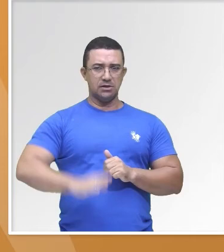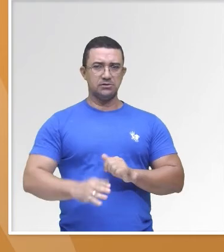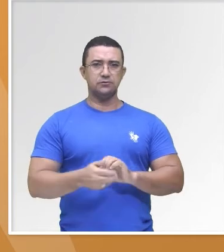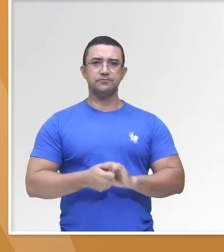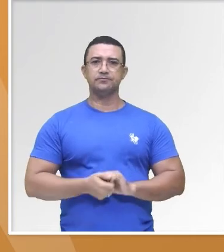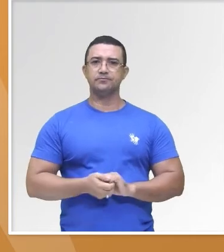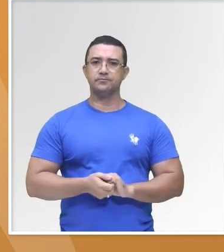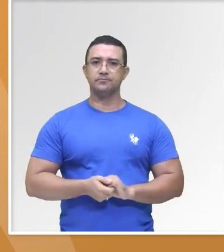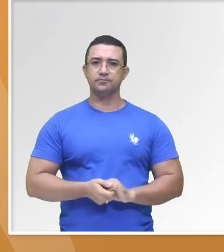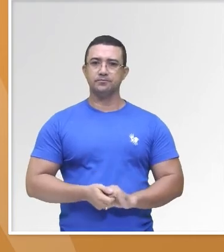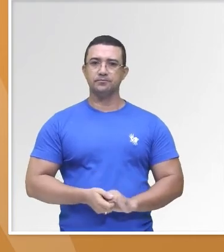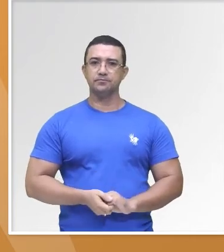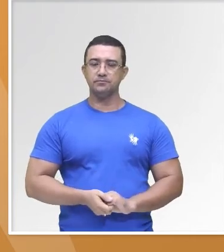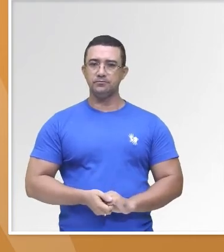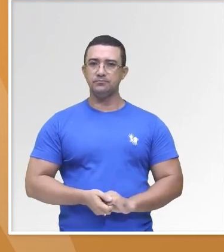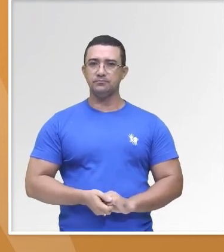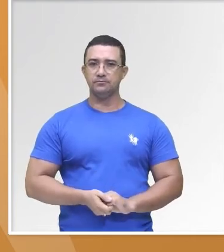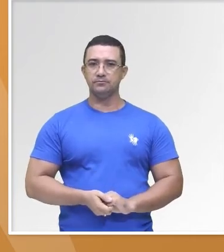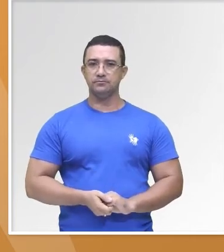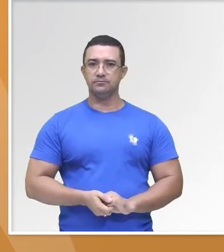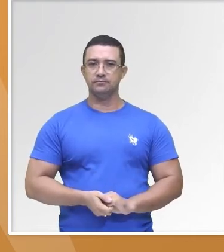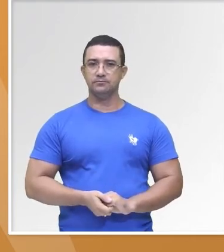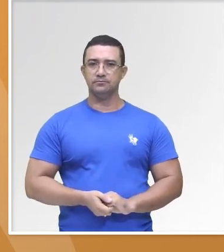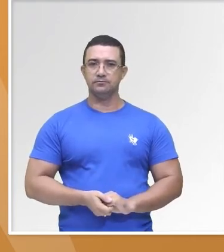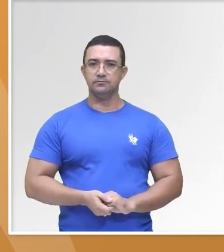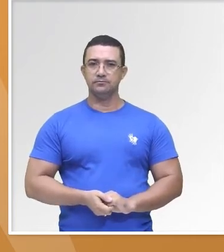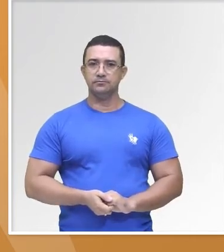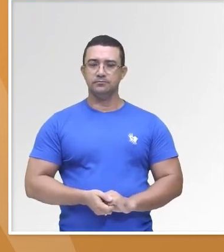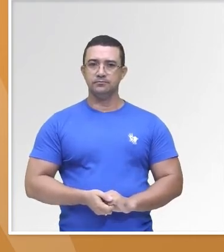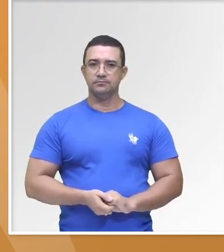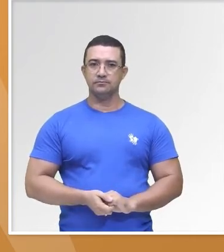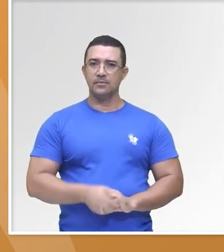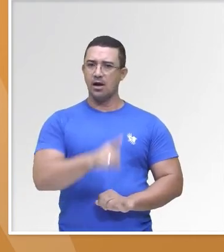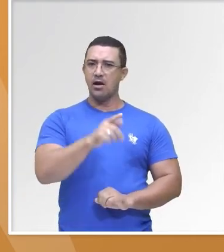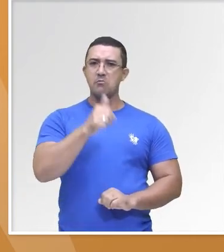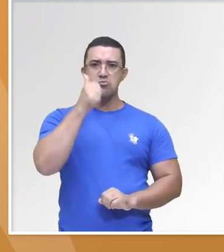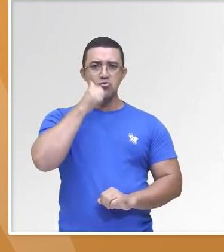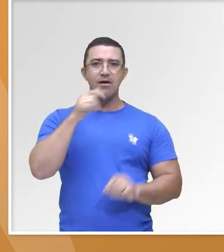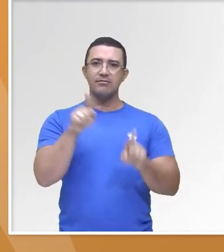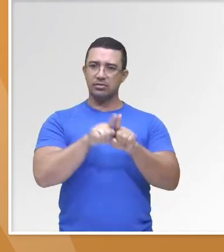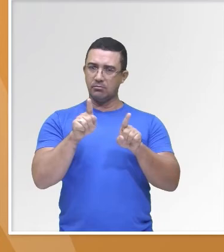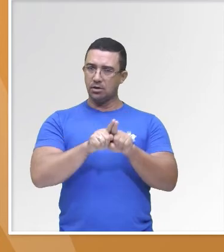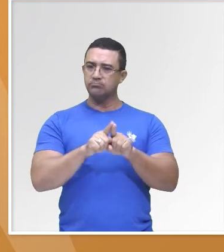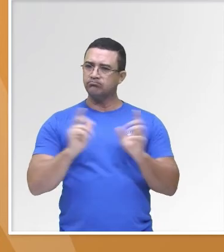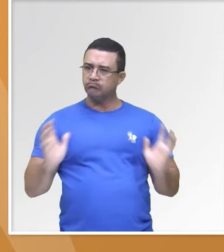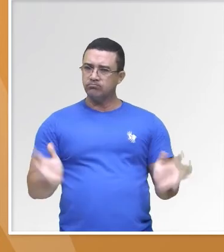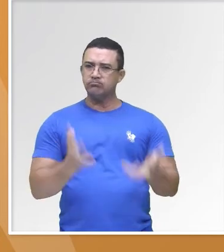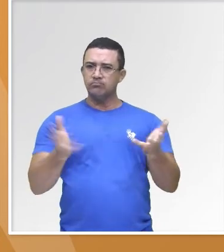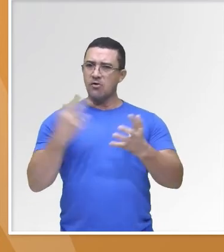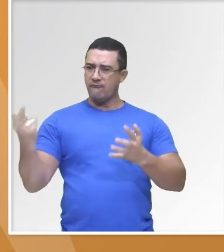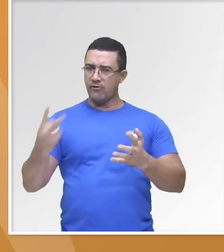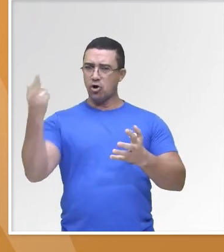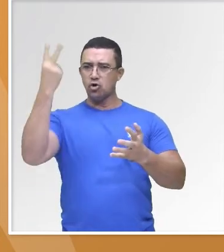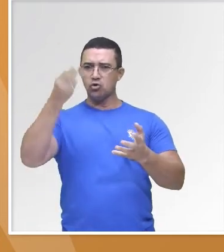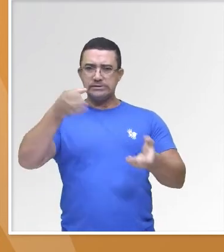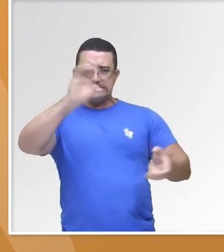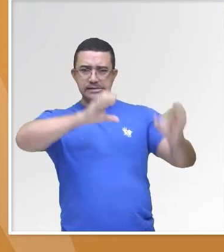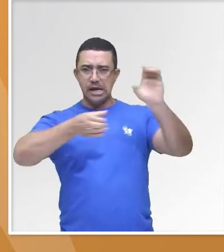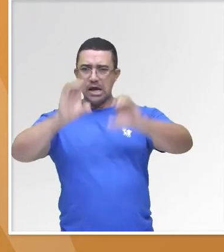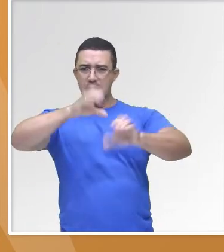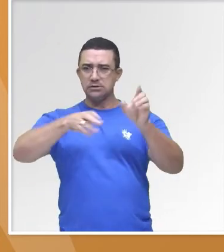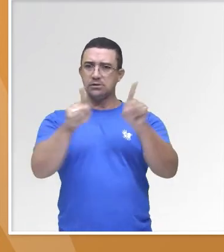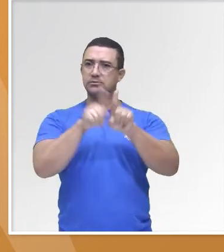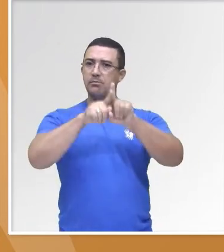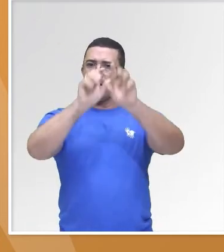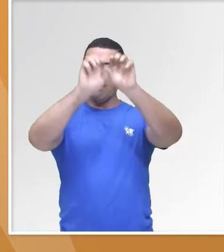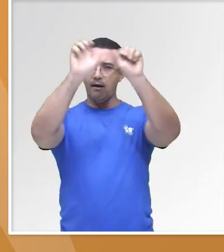governo central. Olha que interessante, promoveu as ciências e as artes. Olha que bacana, um país que